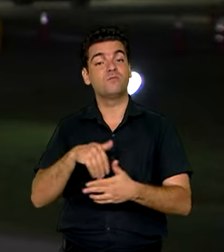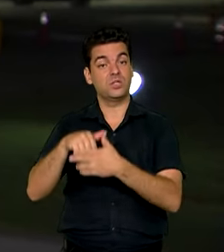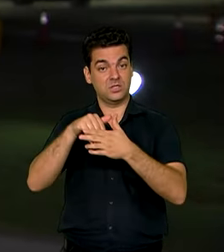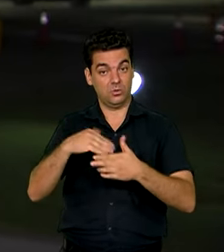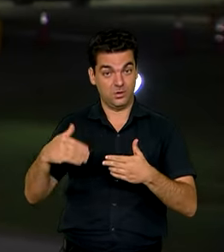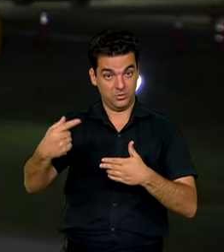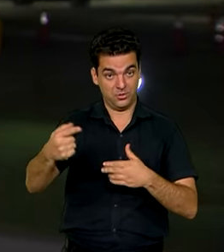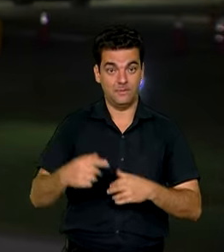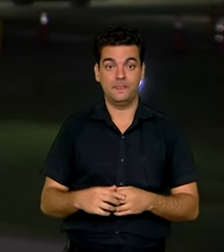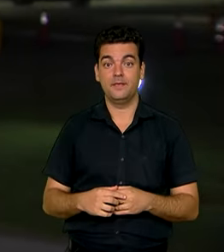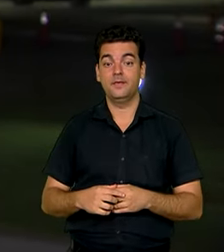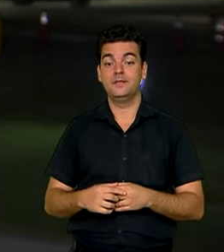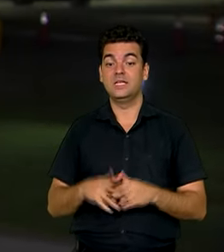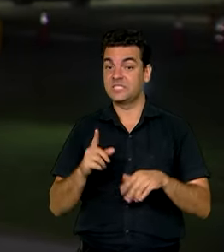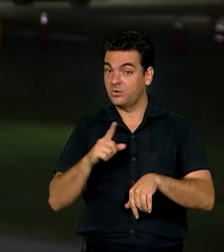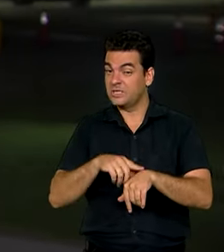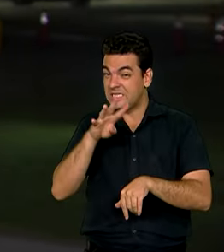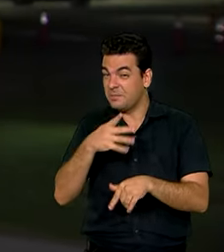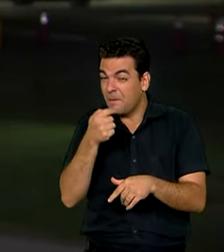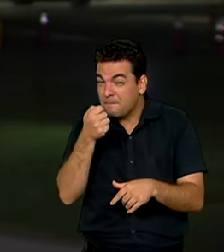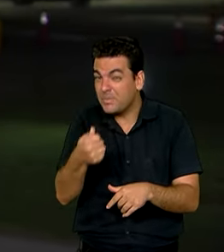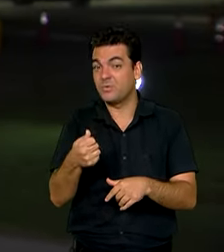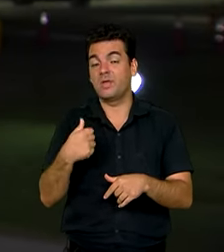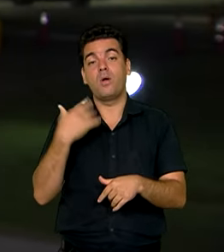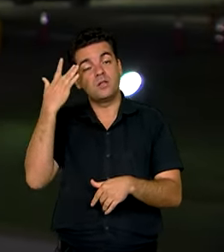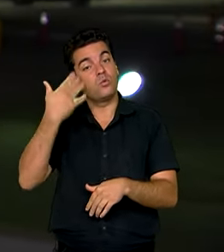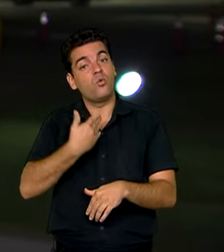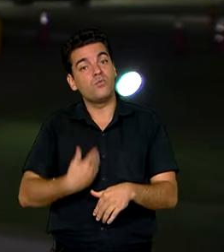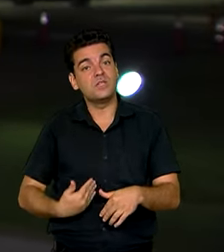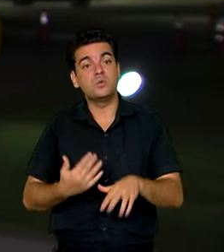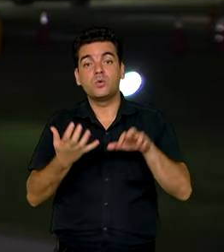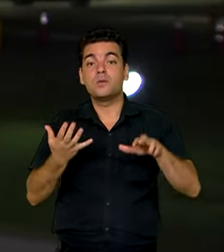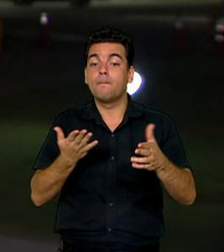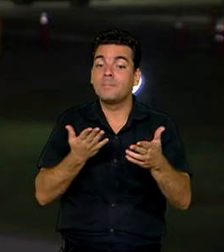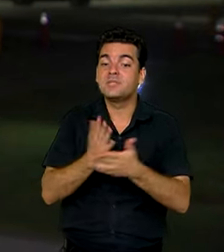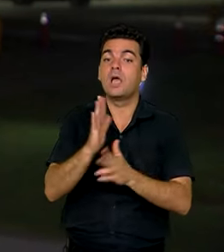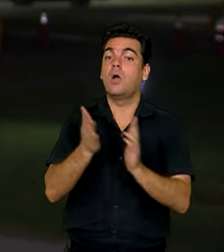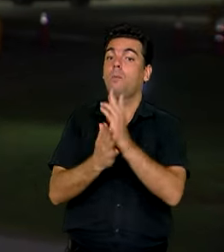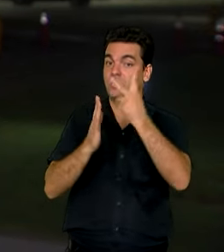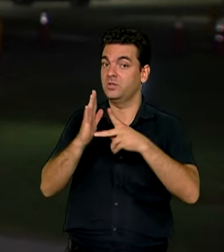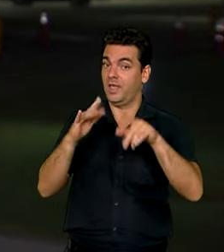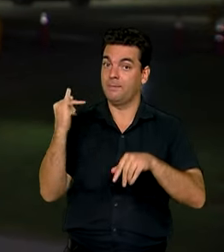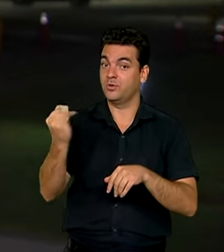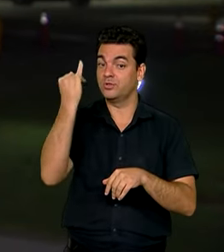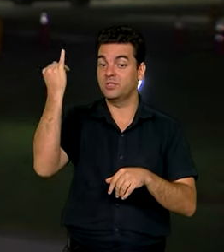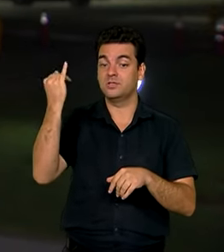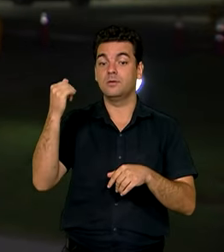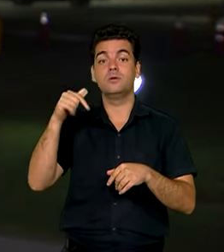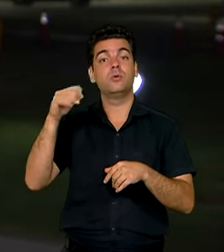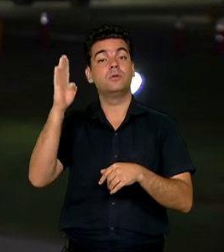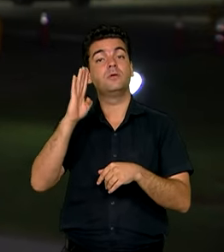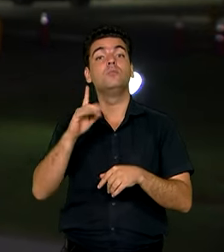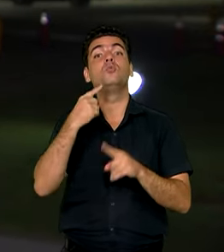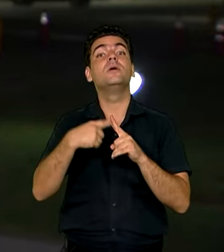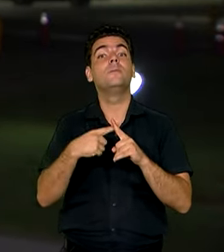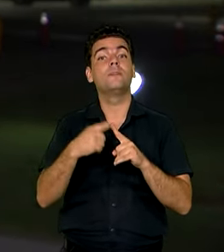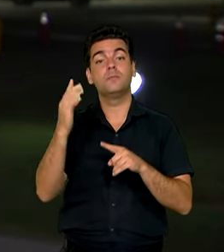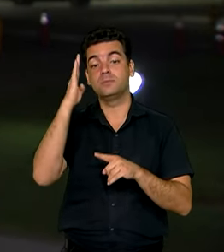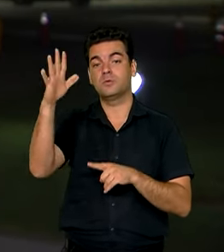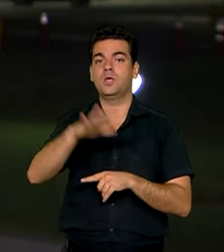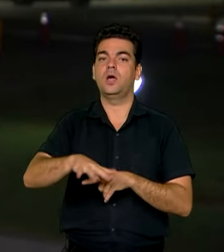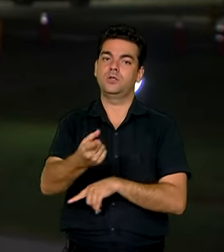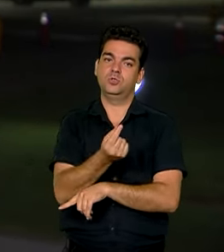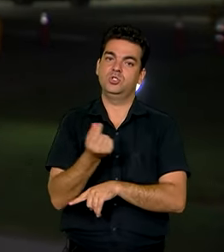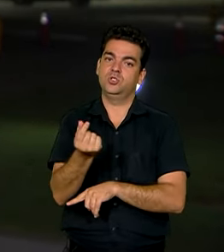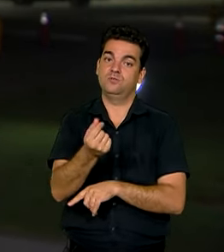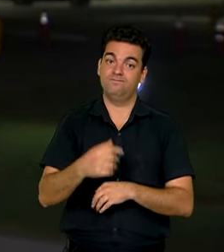votações. Com um calendário apertado, o governo espera que o Congresso aprove projetos importantes para o país, principalmente na área